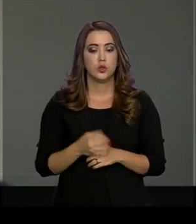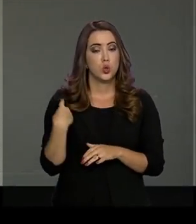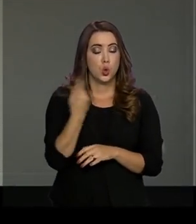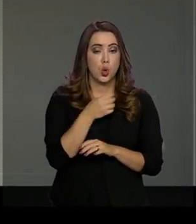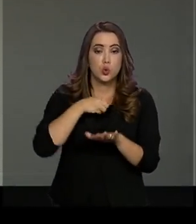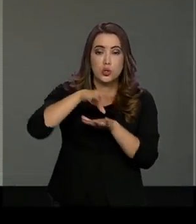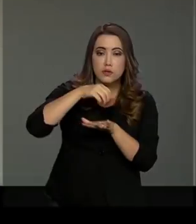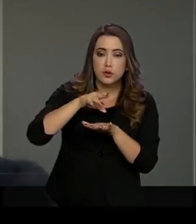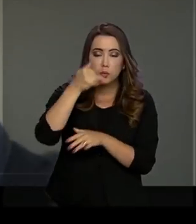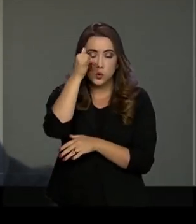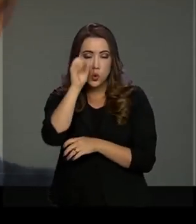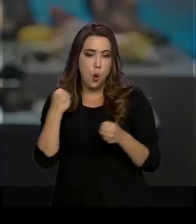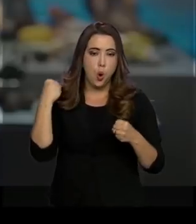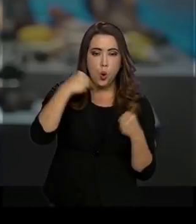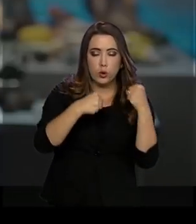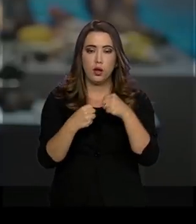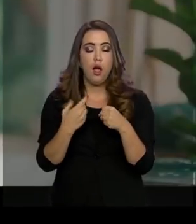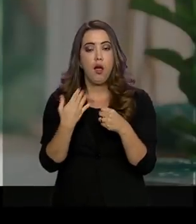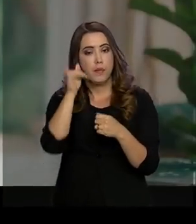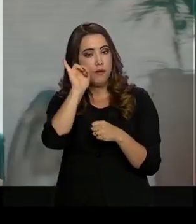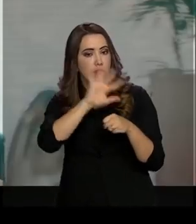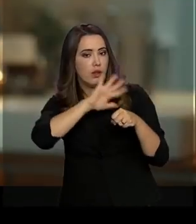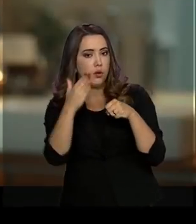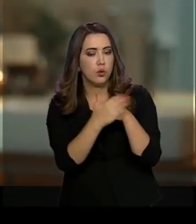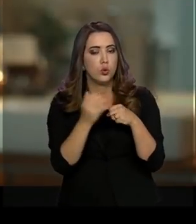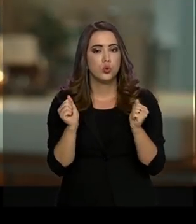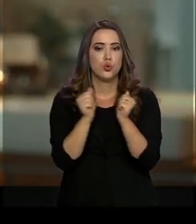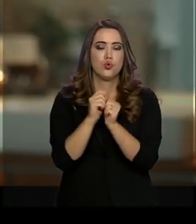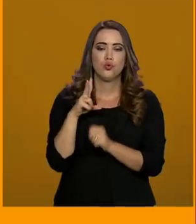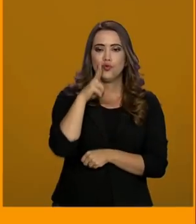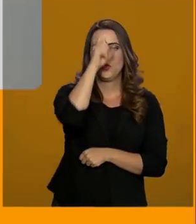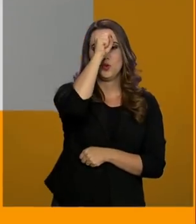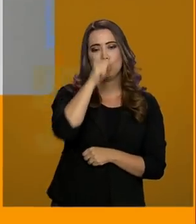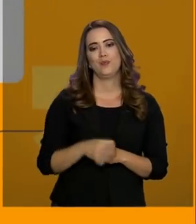lutar contra o coronavírus. Juntos somos mais fortes.